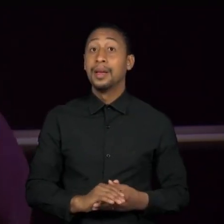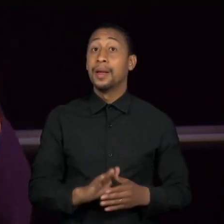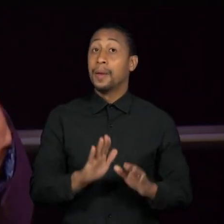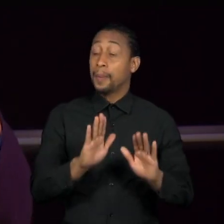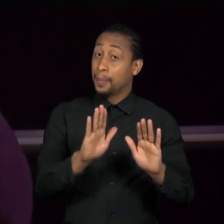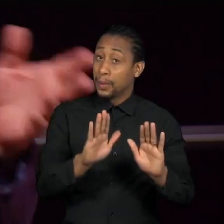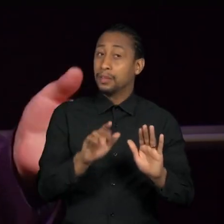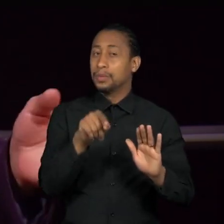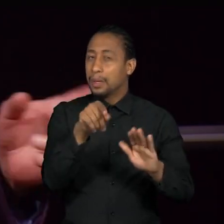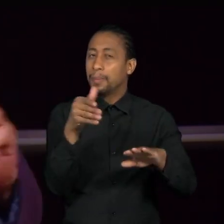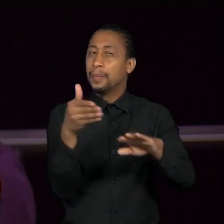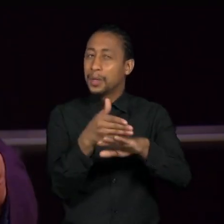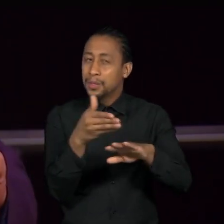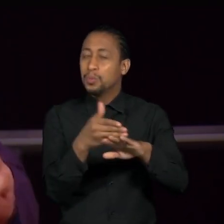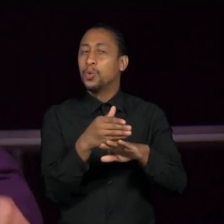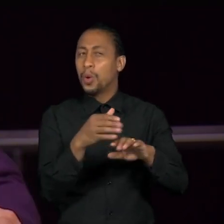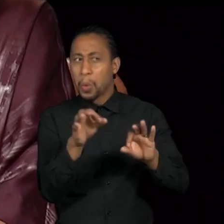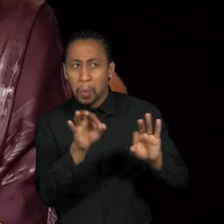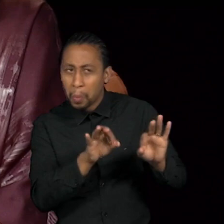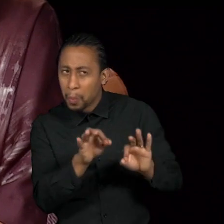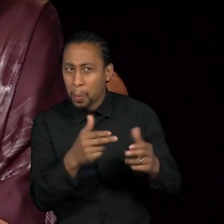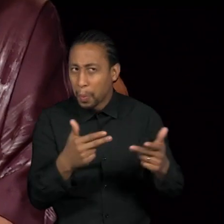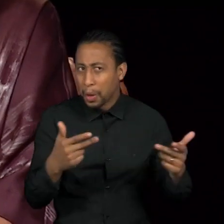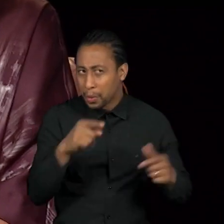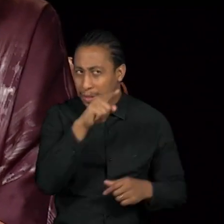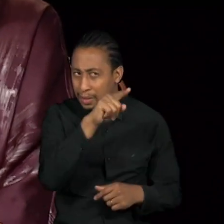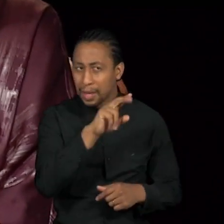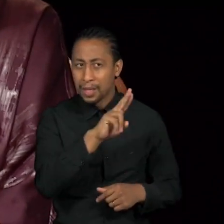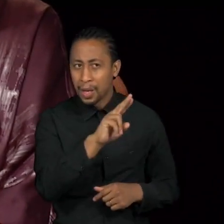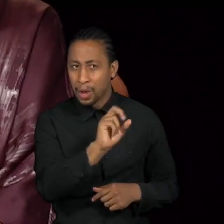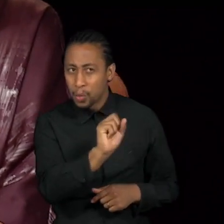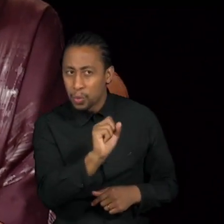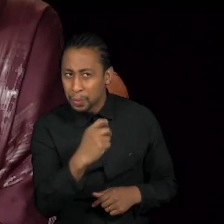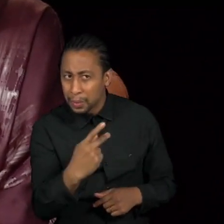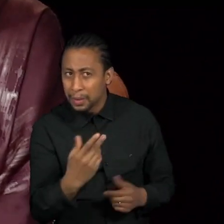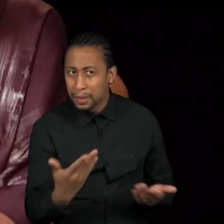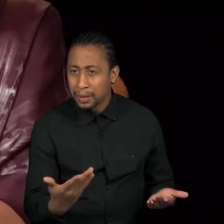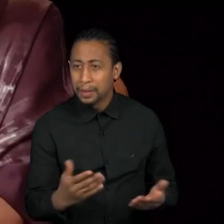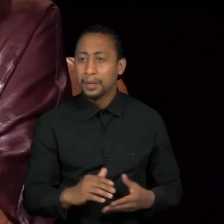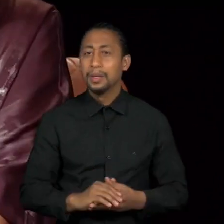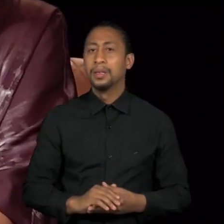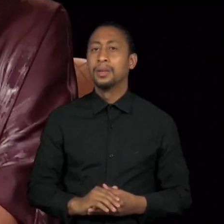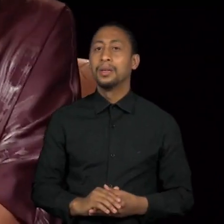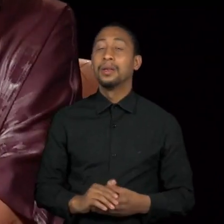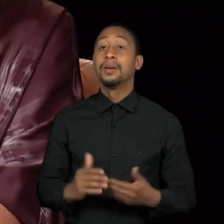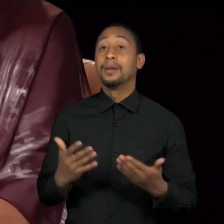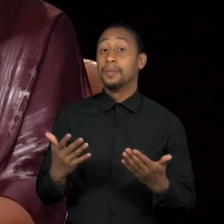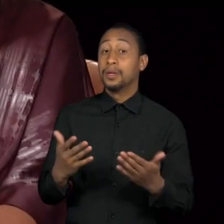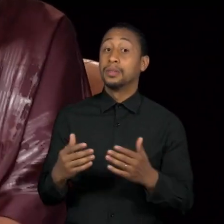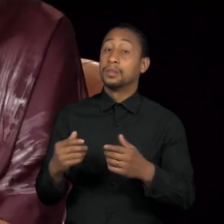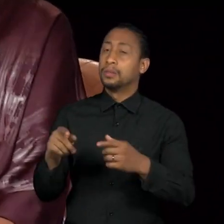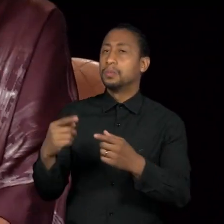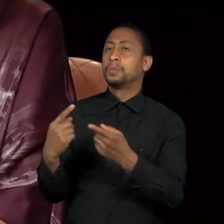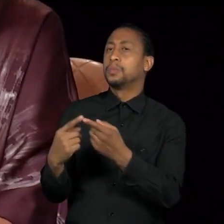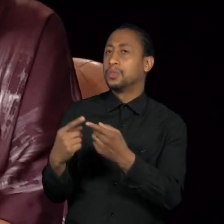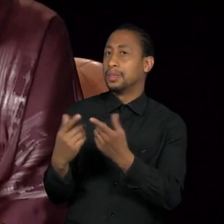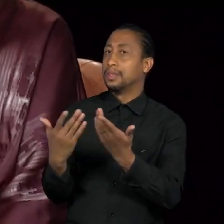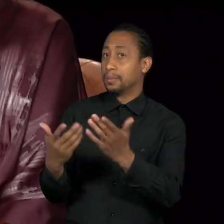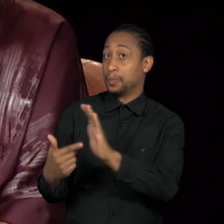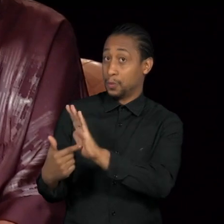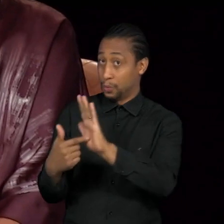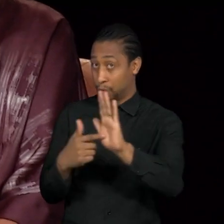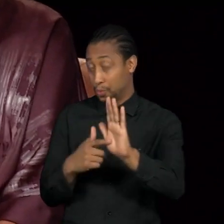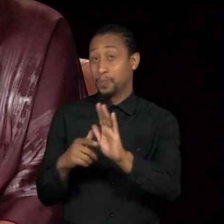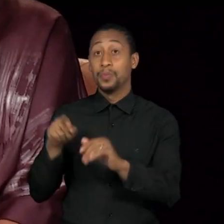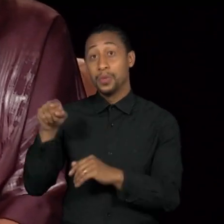das produções lá na universidade? Sim, a gente era, nessa altura era companheira do Francisco